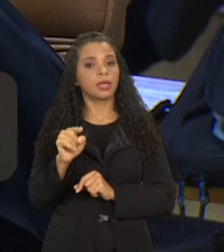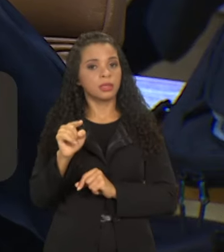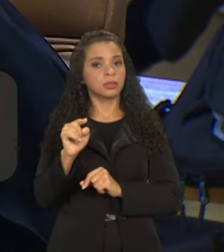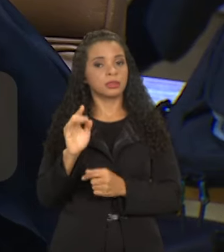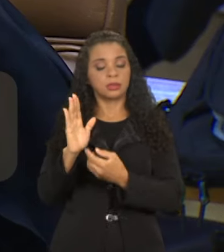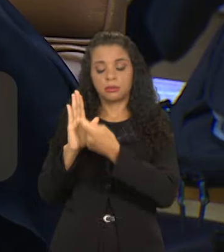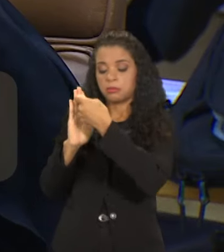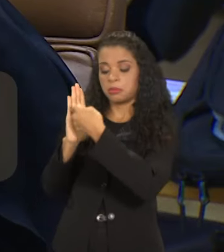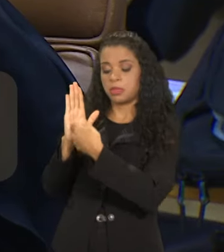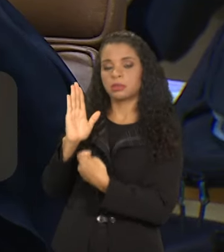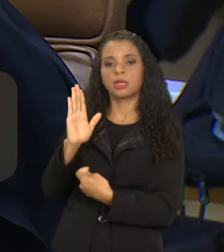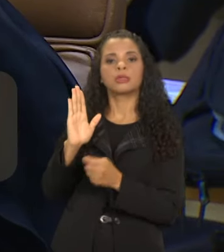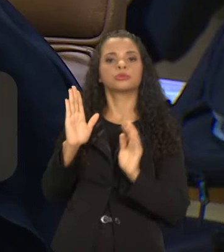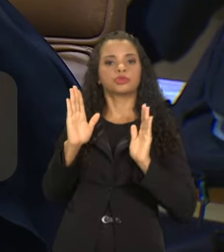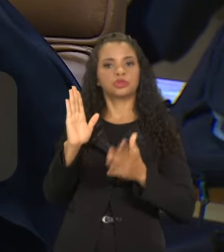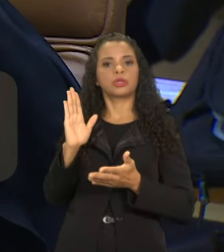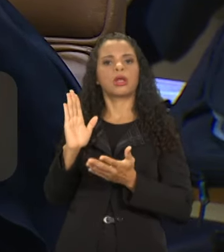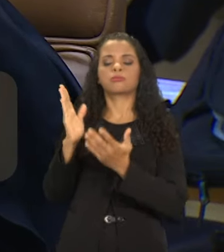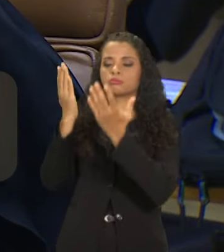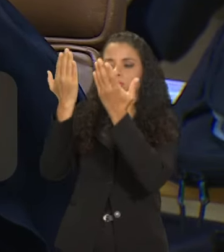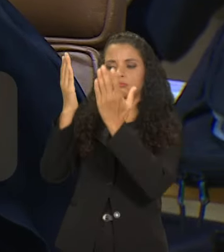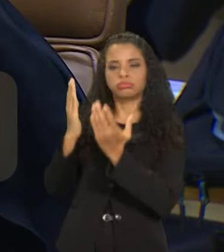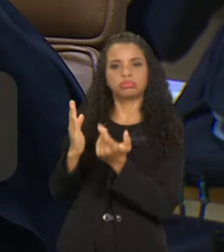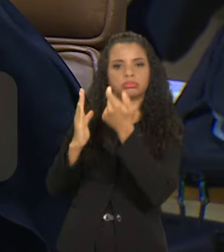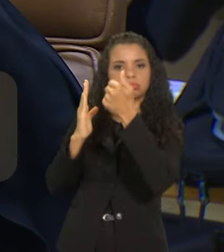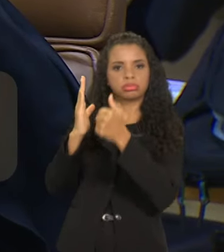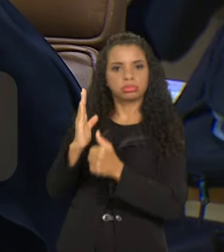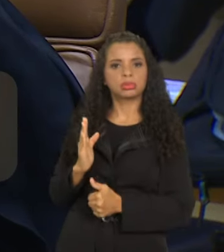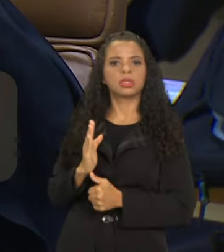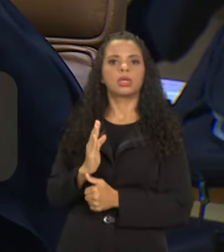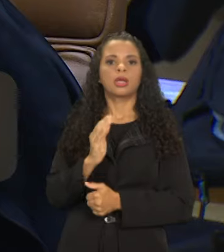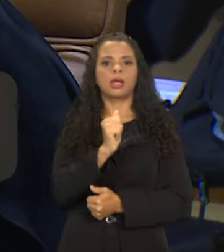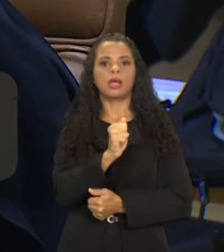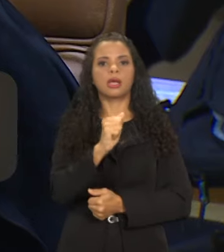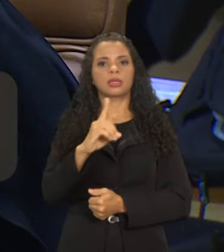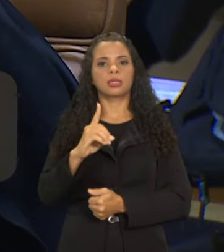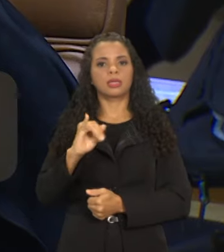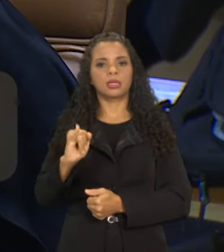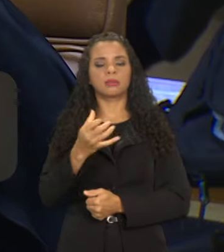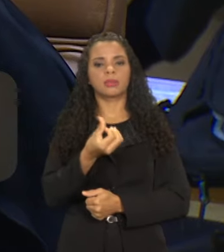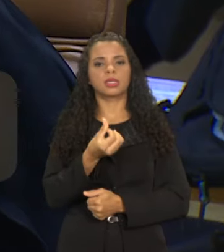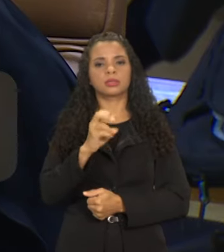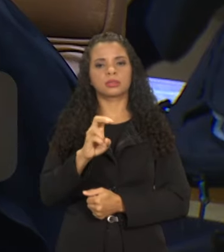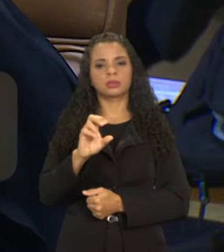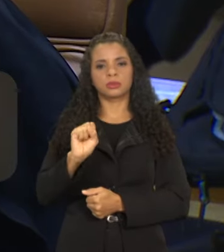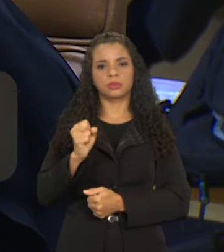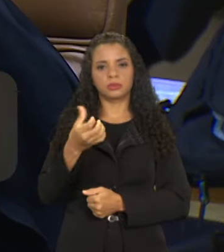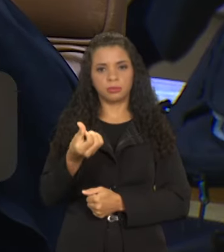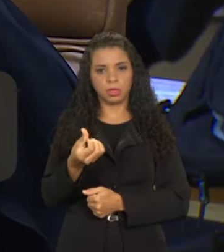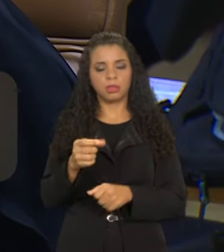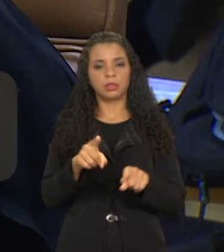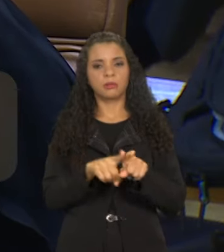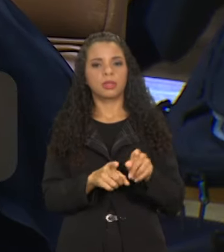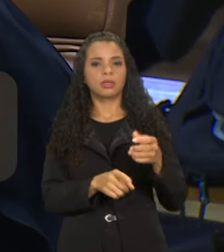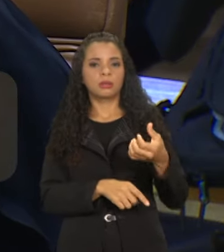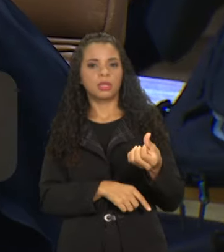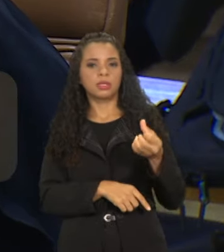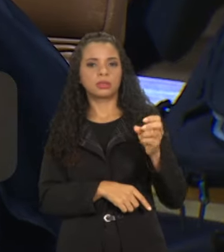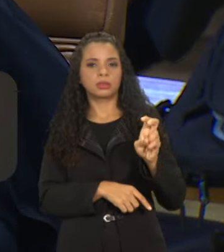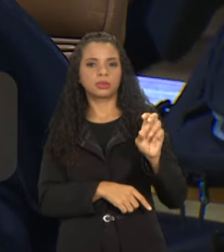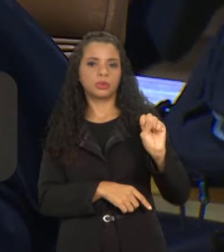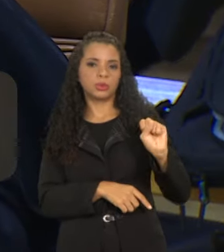esse Supremo Tribunal Federal nas ações diretas em constitucionalidade 6586 e 6587 da relatoria do ministro